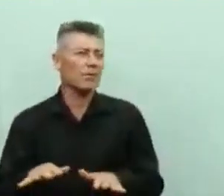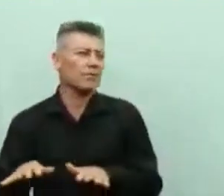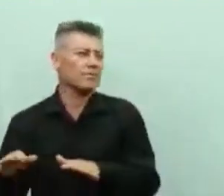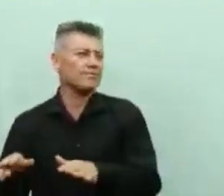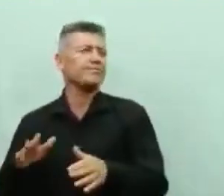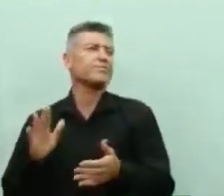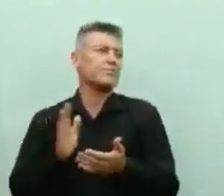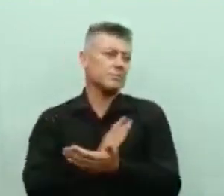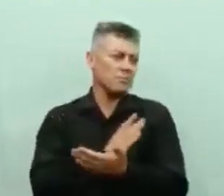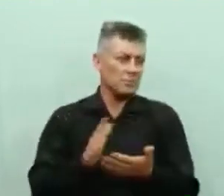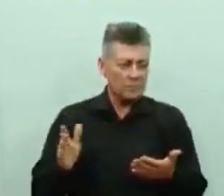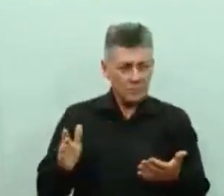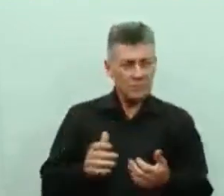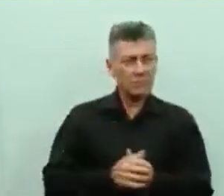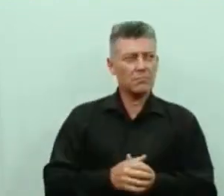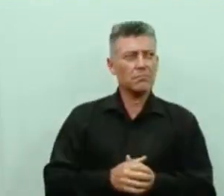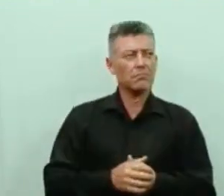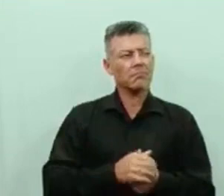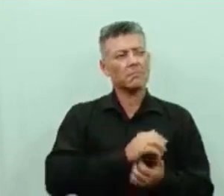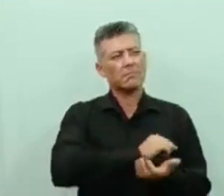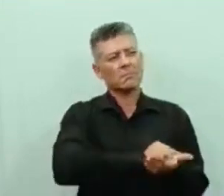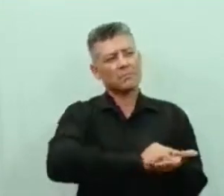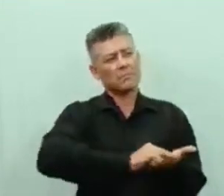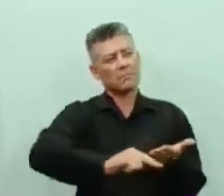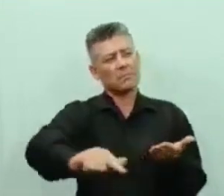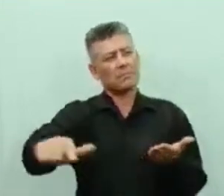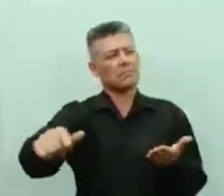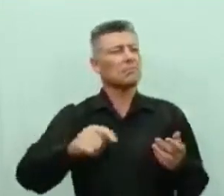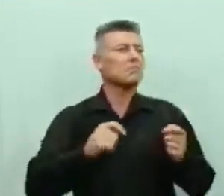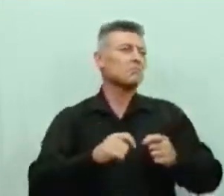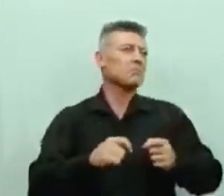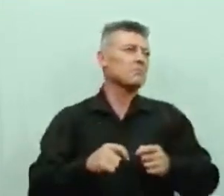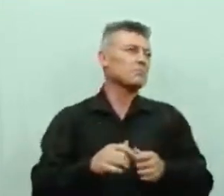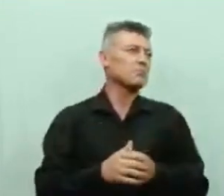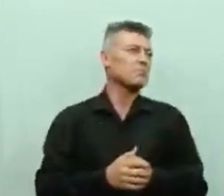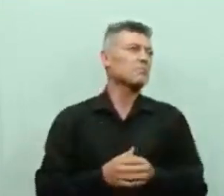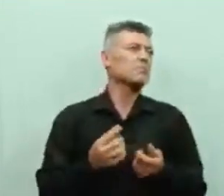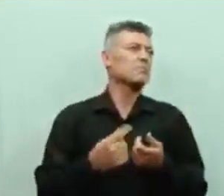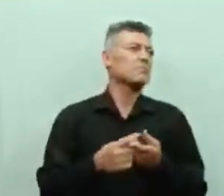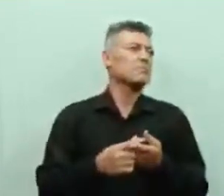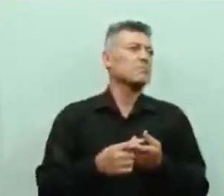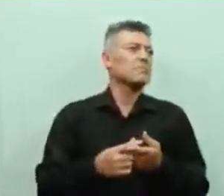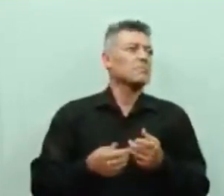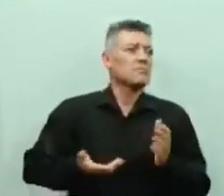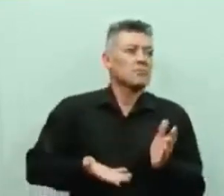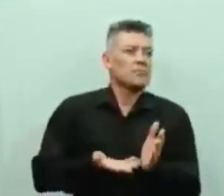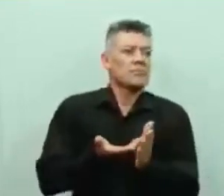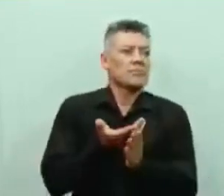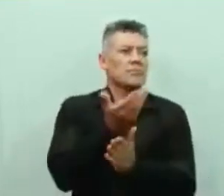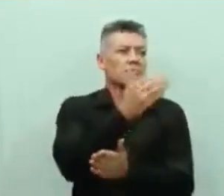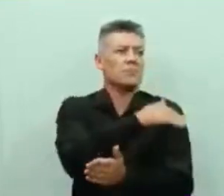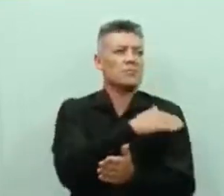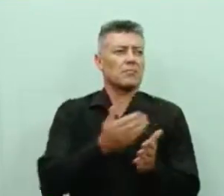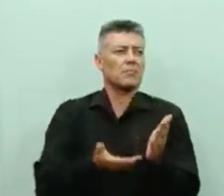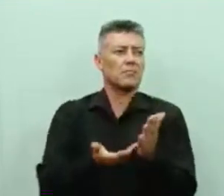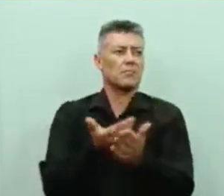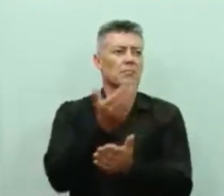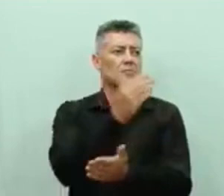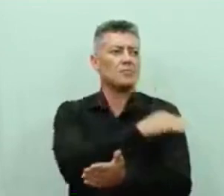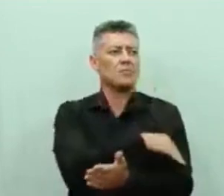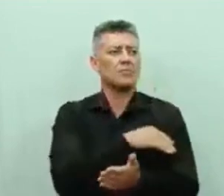ruas receberam o serviço de terraplanagem e moto da enveladora, daquelas famosas, aquelas máquinas grandes. Né? E, para